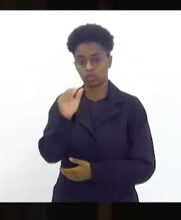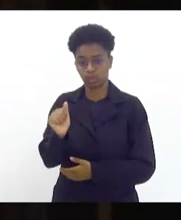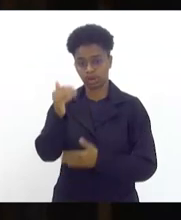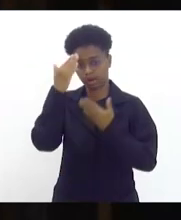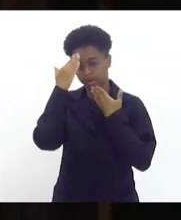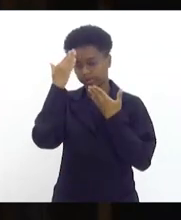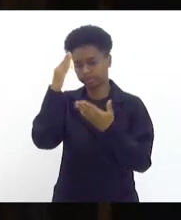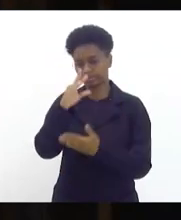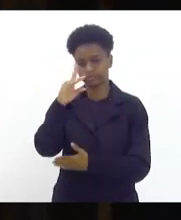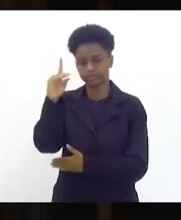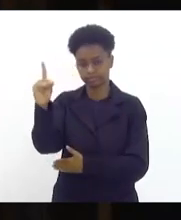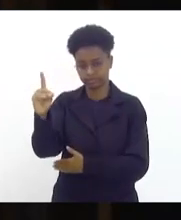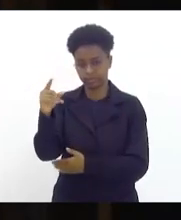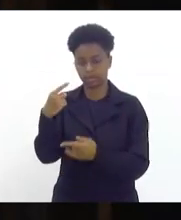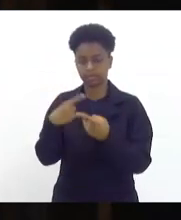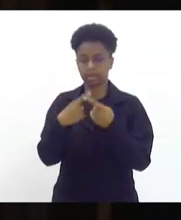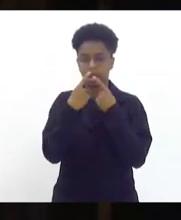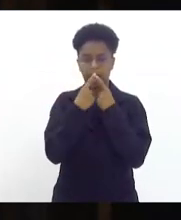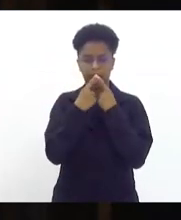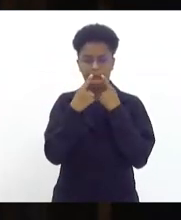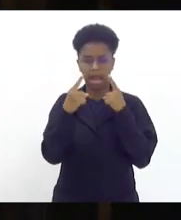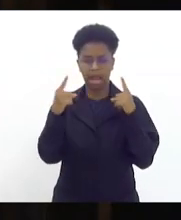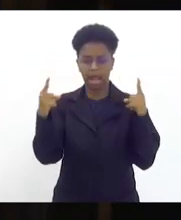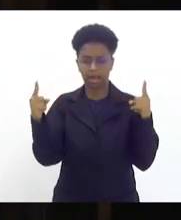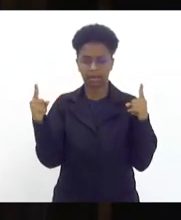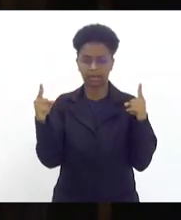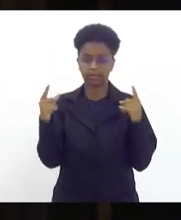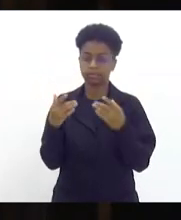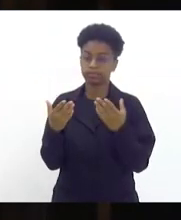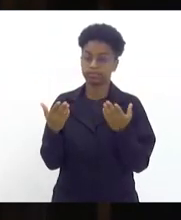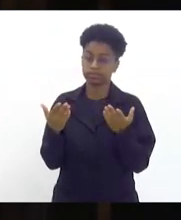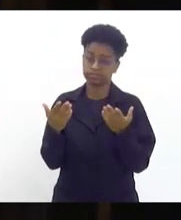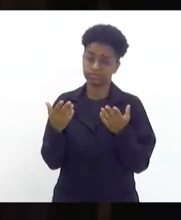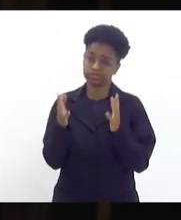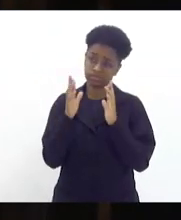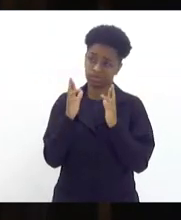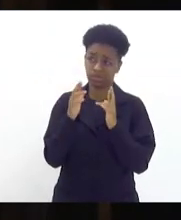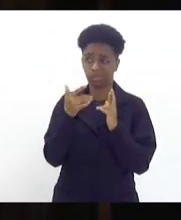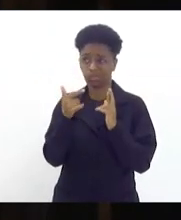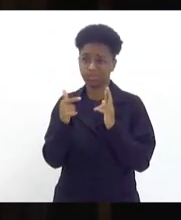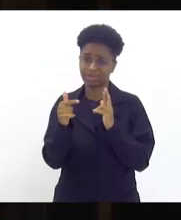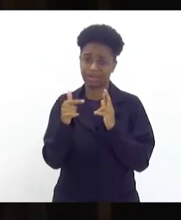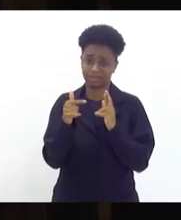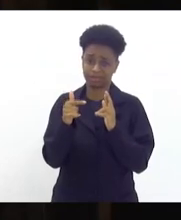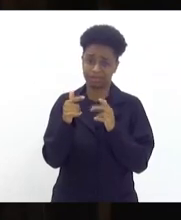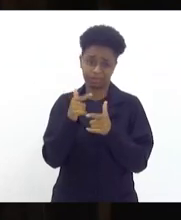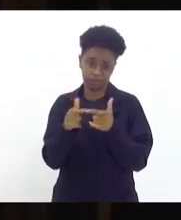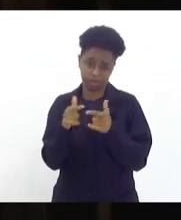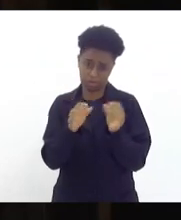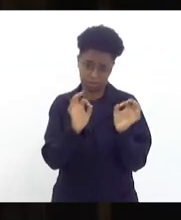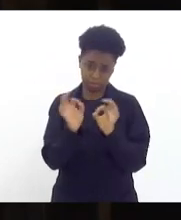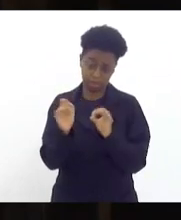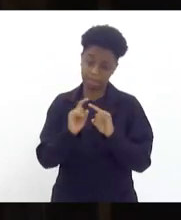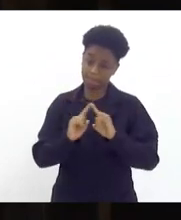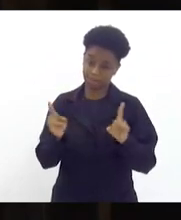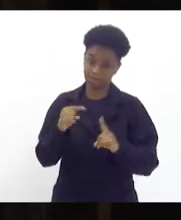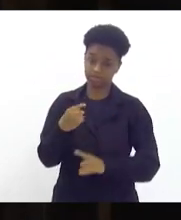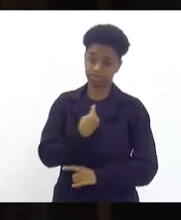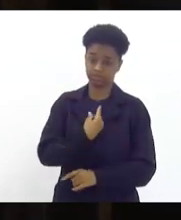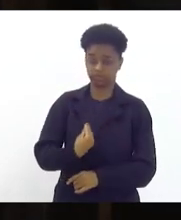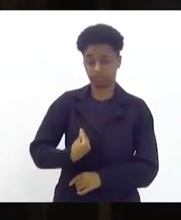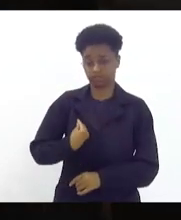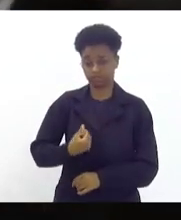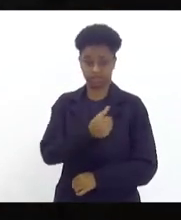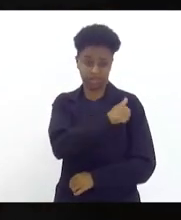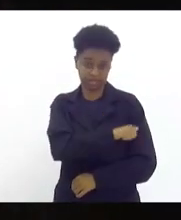Deus As reclamações estão preferir que não houvessem até problemas mas a gente não vive a gente vive